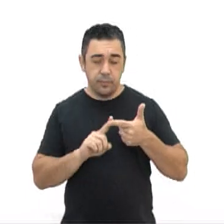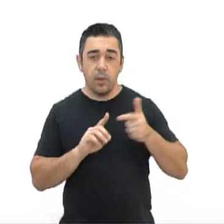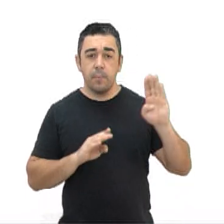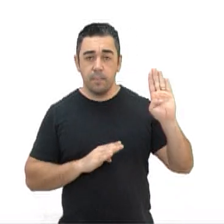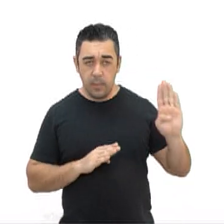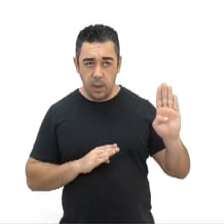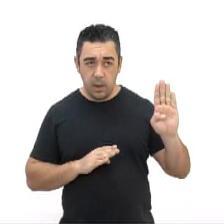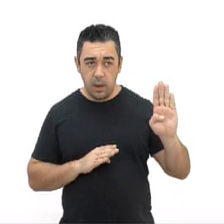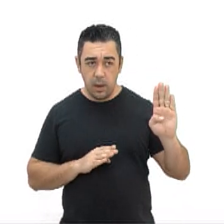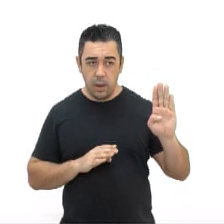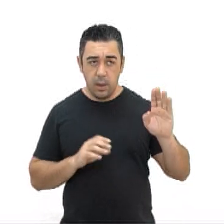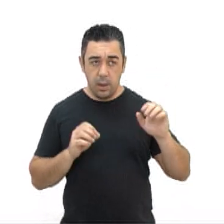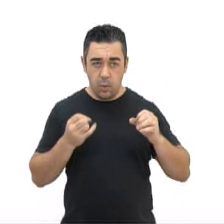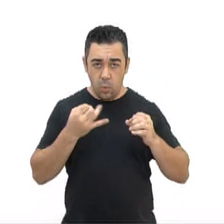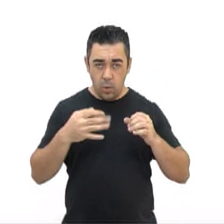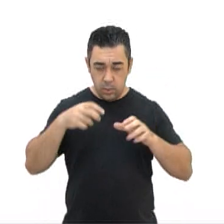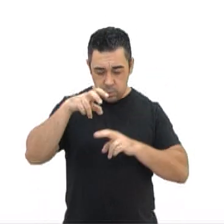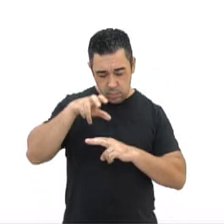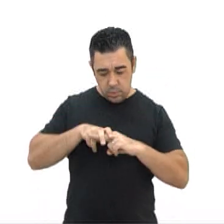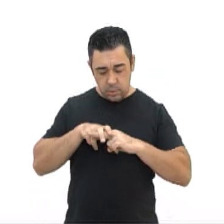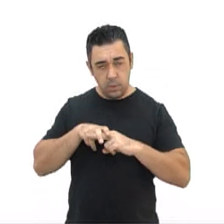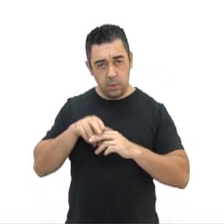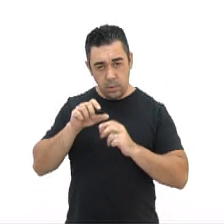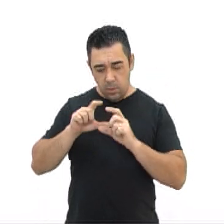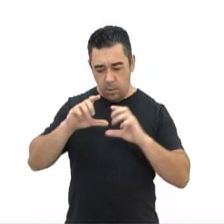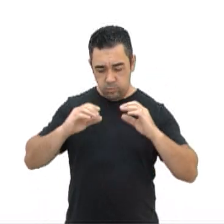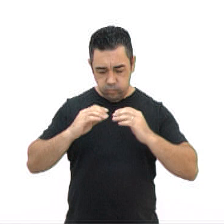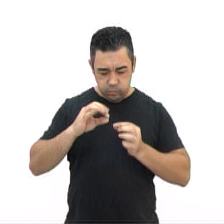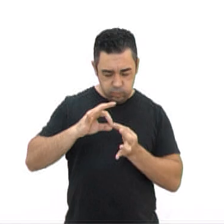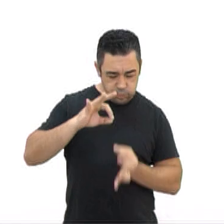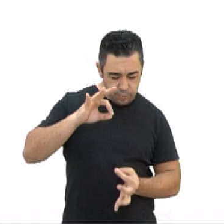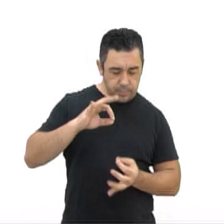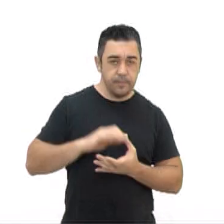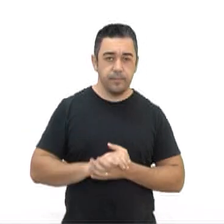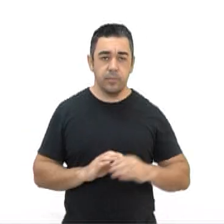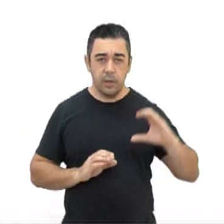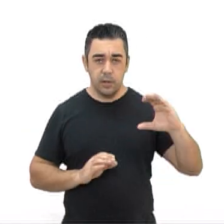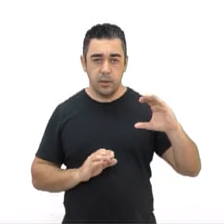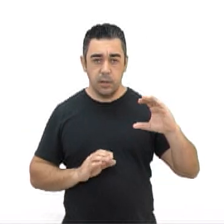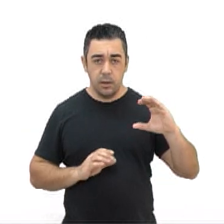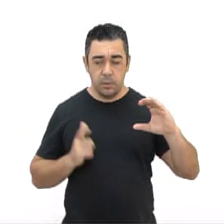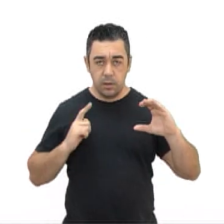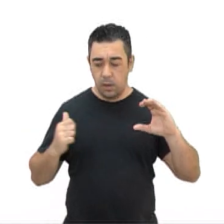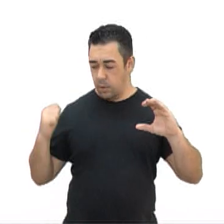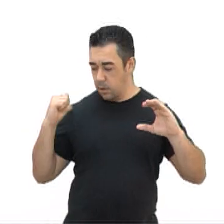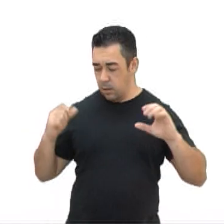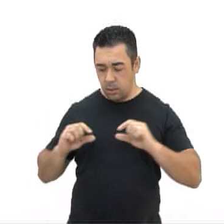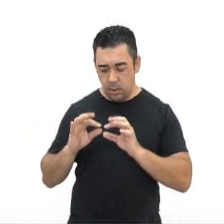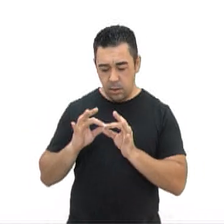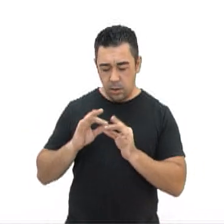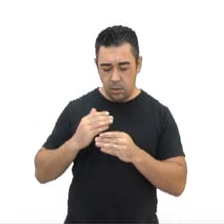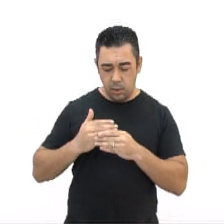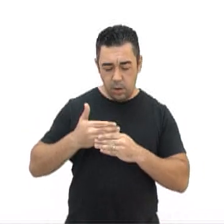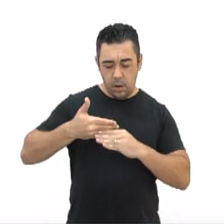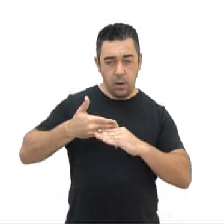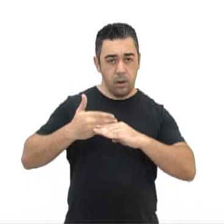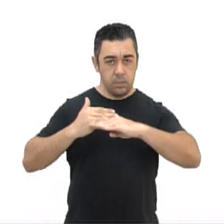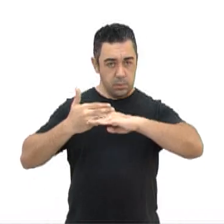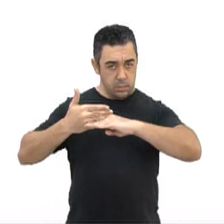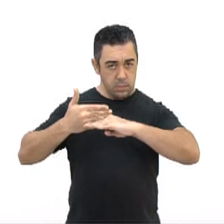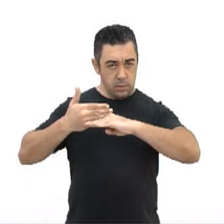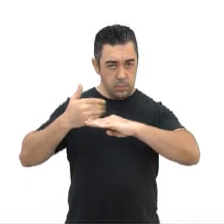à profundidade do assento, a letra C, a altura do encosto, a letra D,